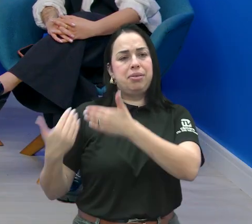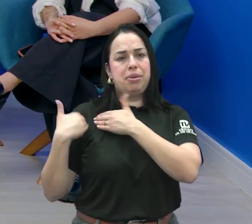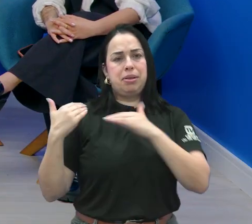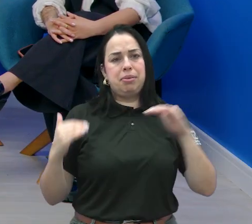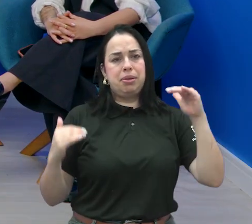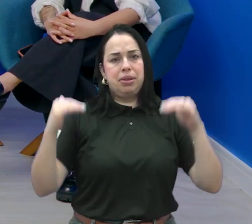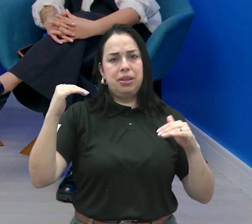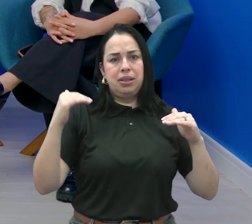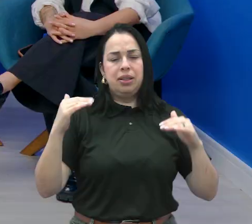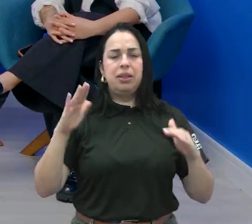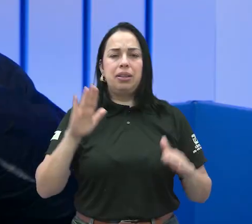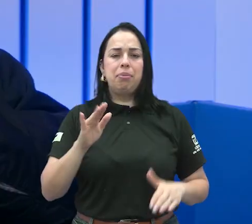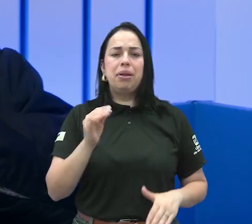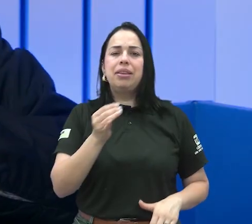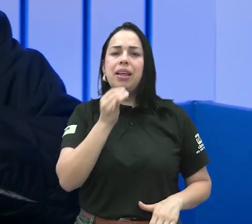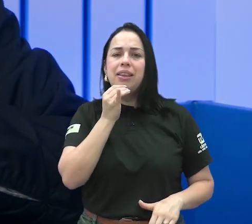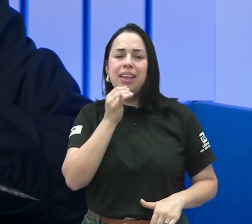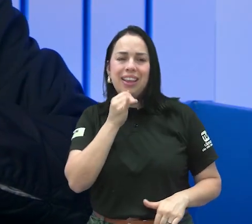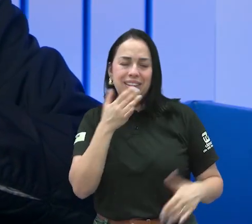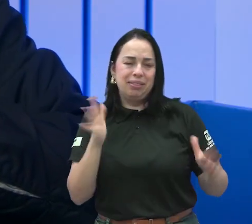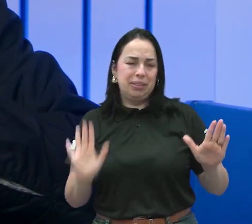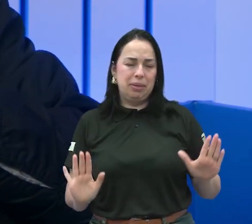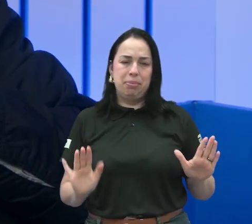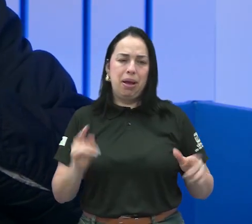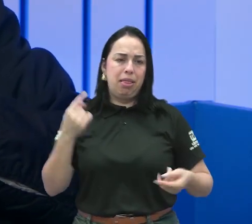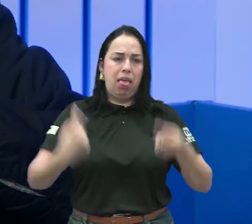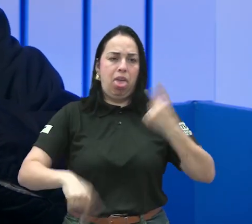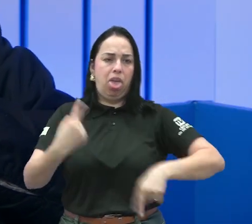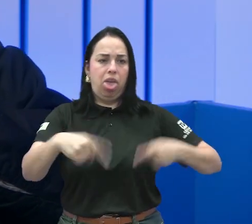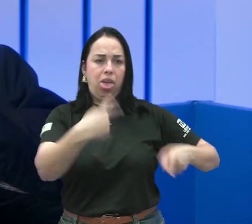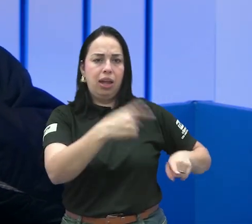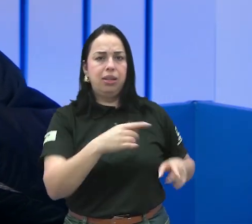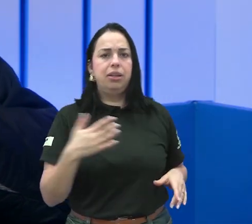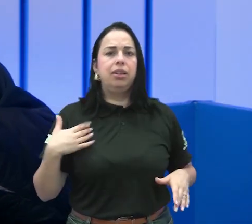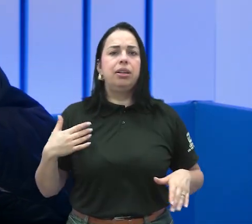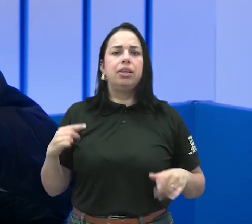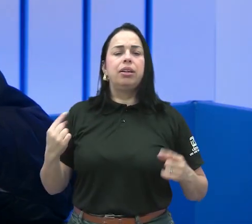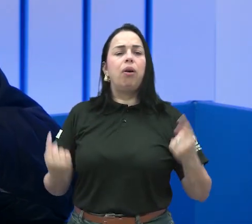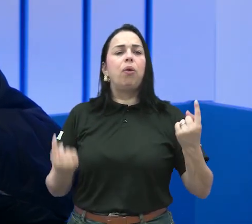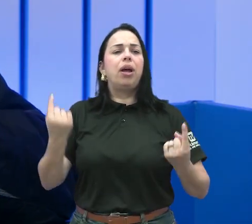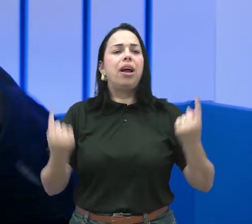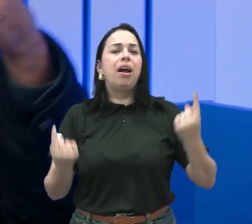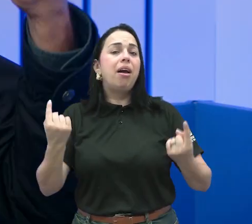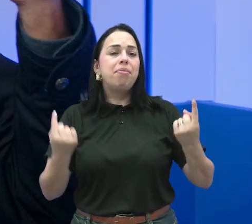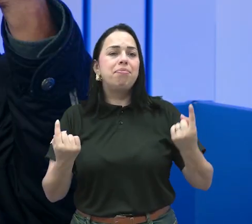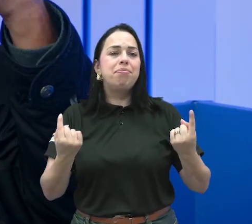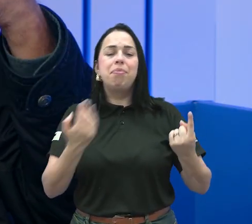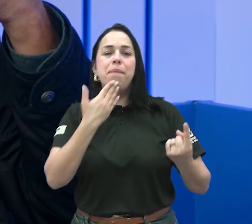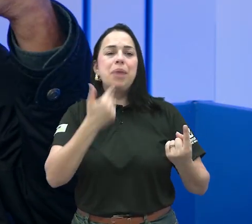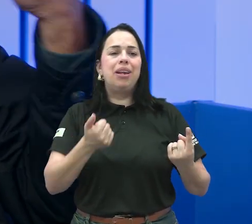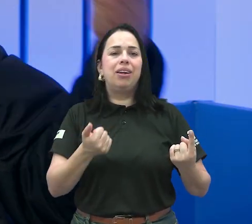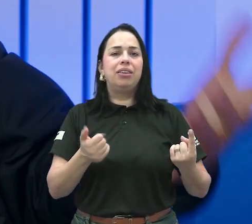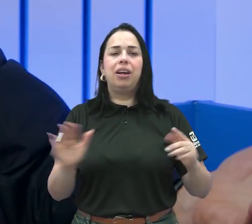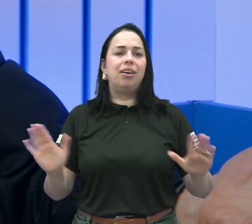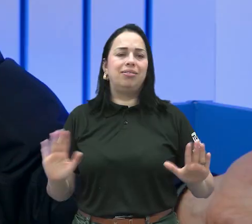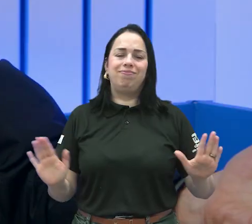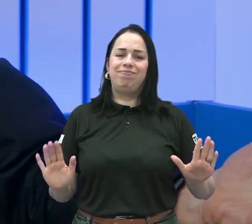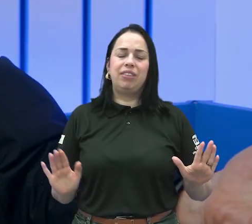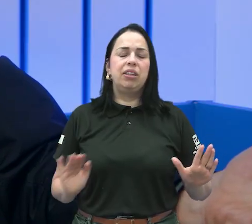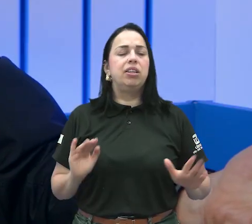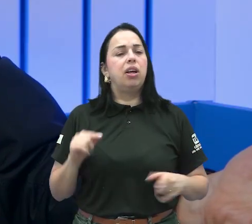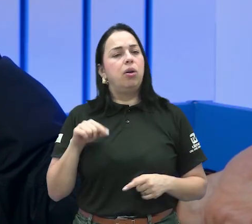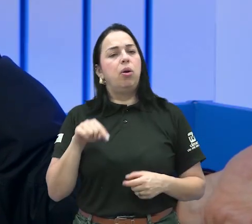responsabilidade. Para não cair nessa discussão, que hoje fica muito, né, de ranquear, né, porque a cidade hoje virou uma